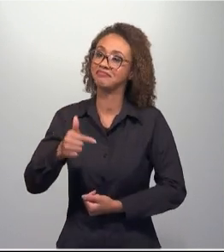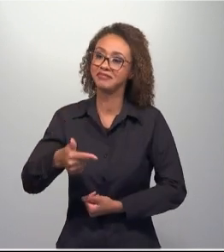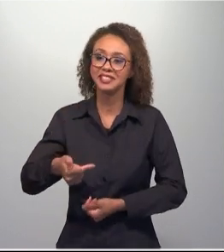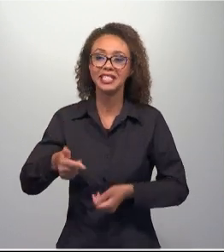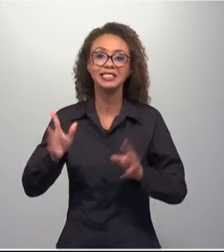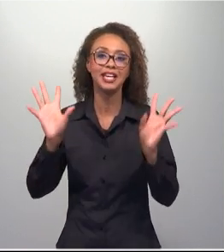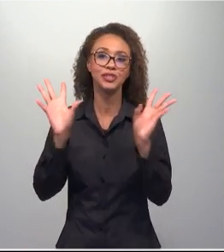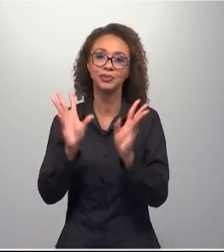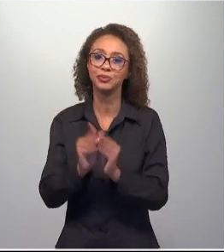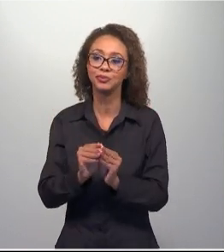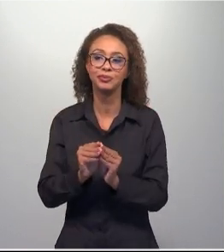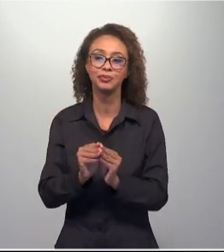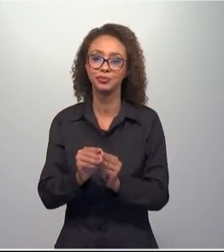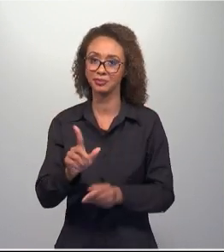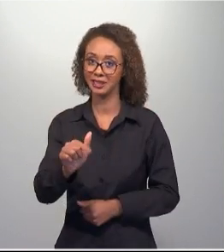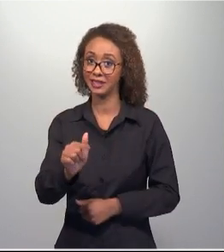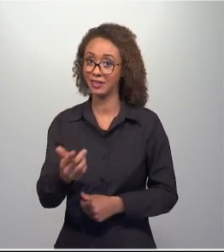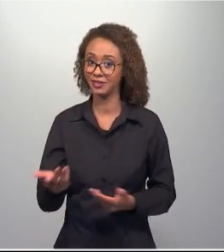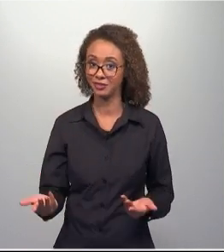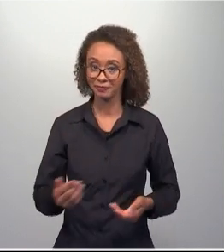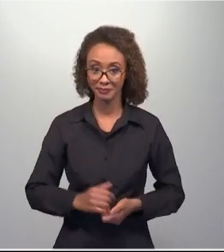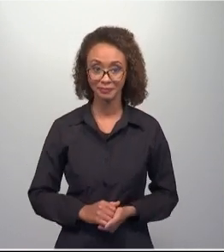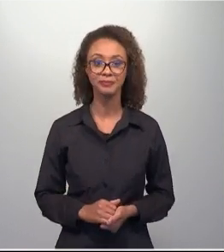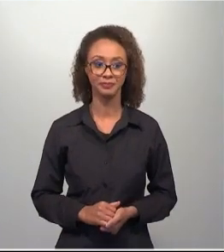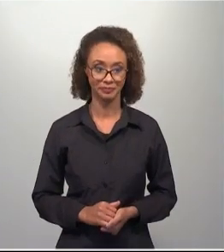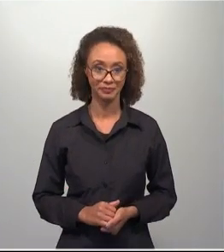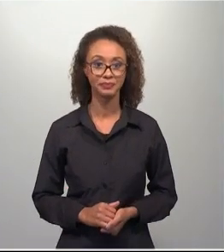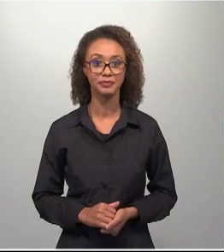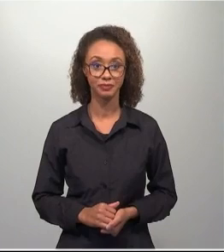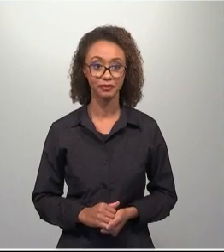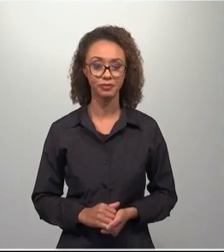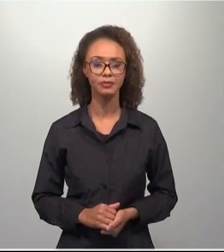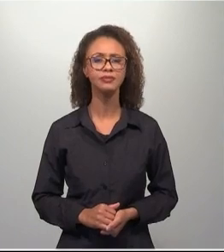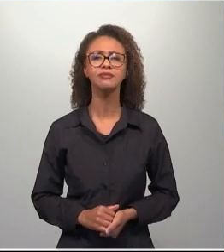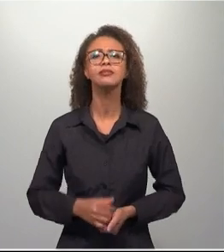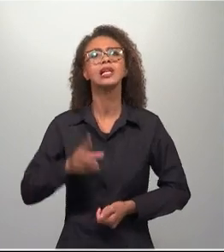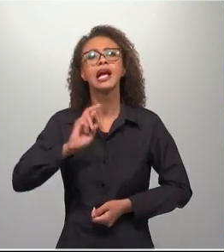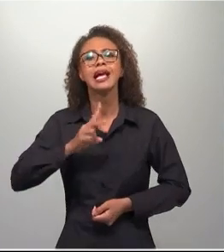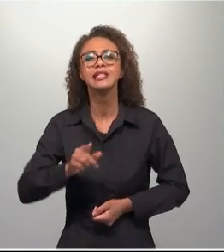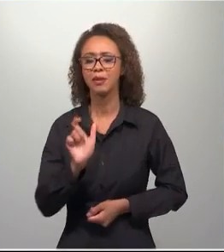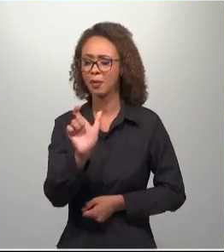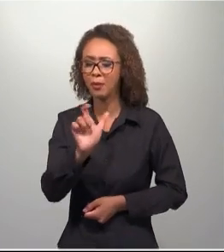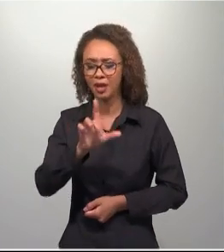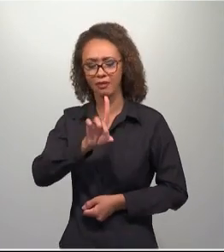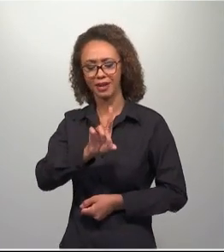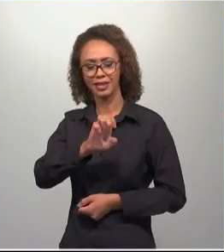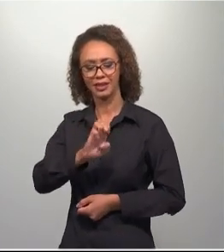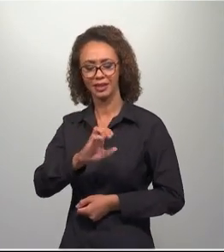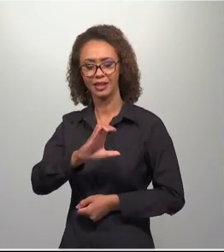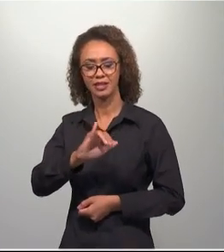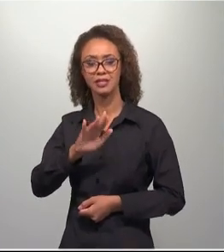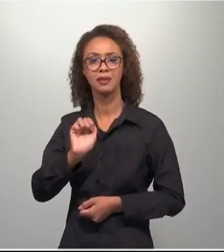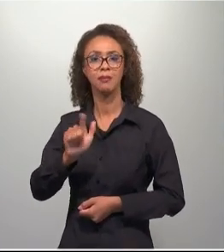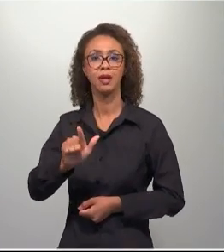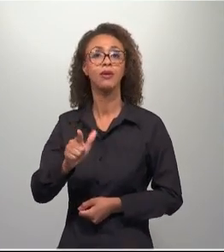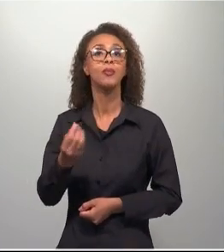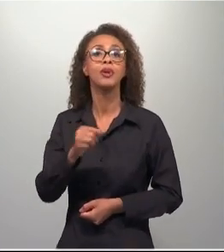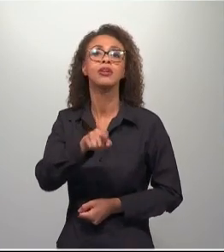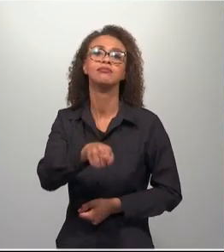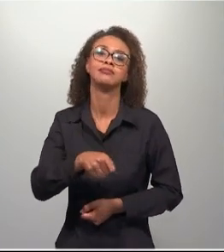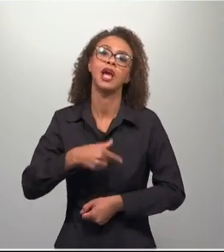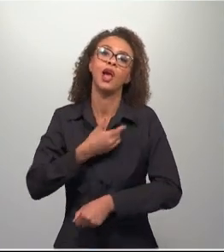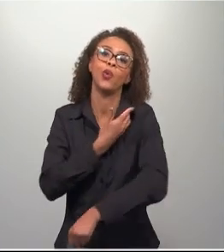na base 10 desse mal porque tudo estou falando de si mal é o sistema que nós estamos acostumados